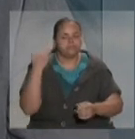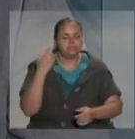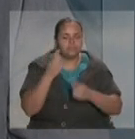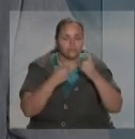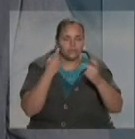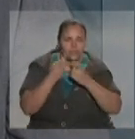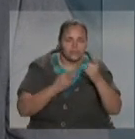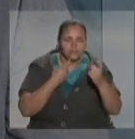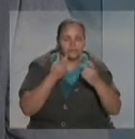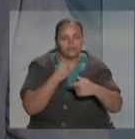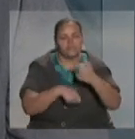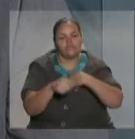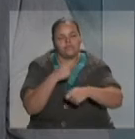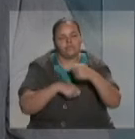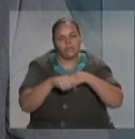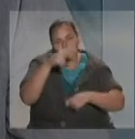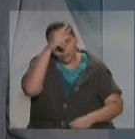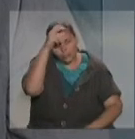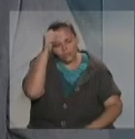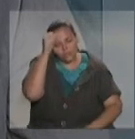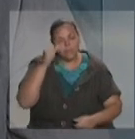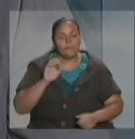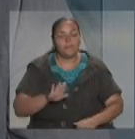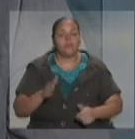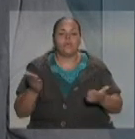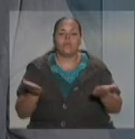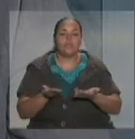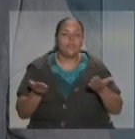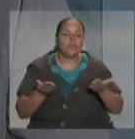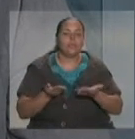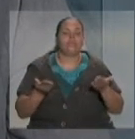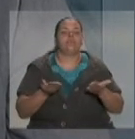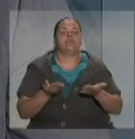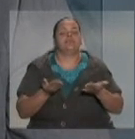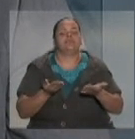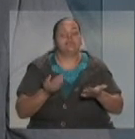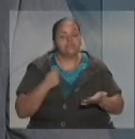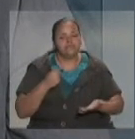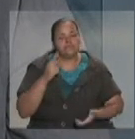uma grande preocupação da administração pública, né? Mas hoje em dia,